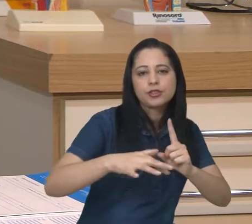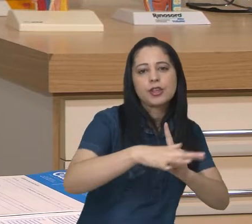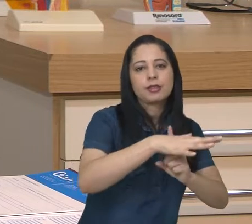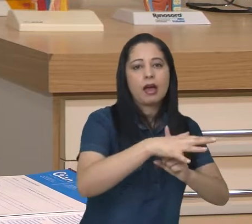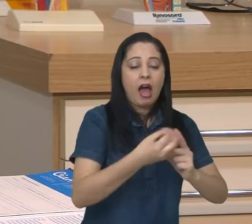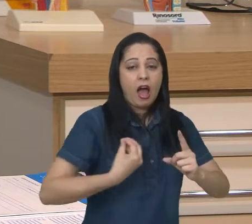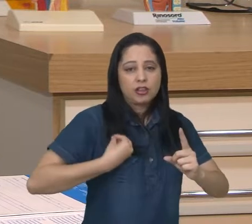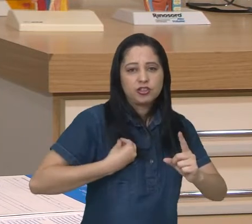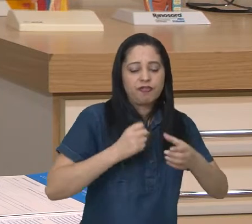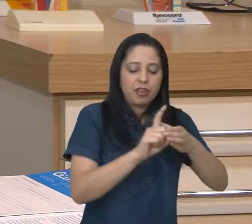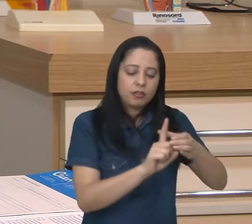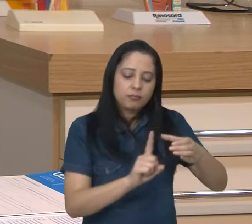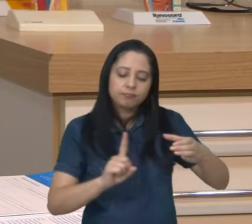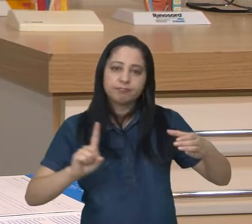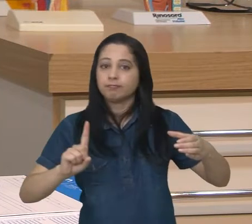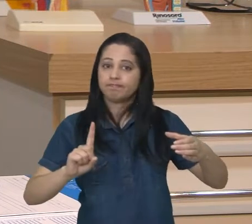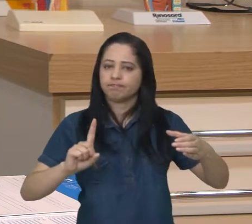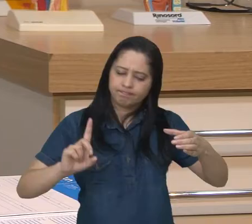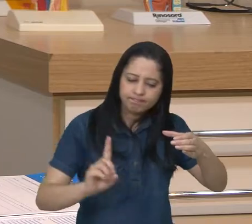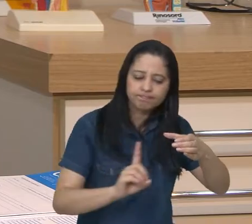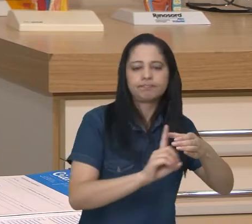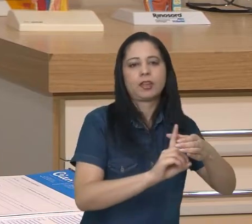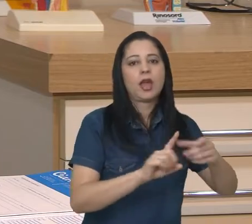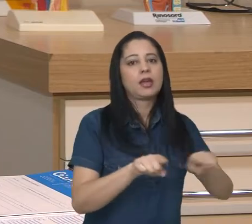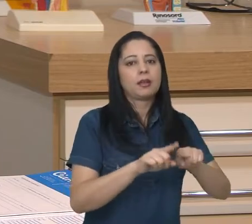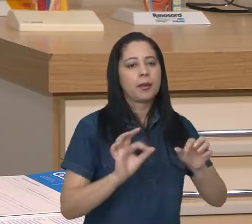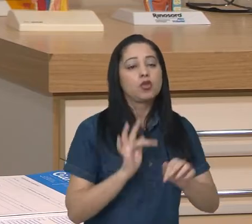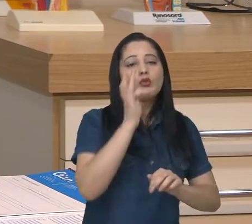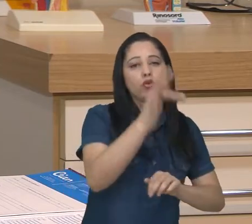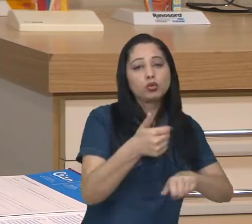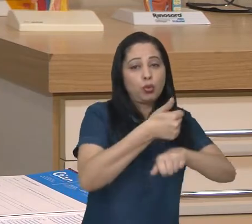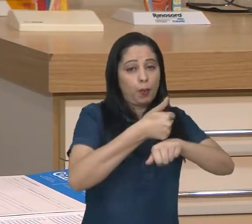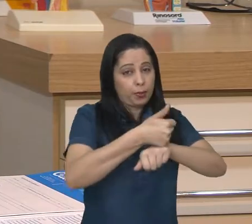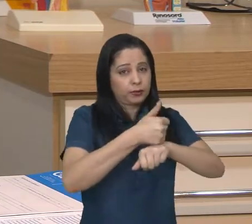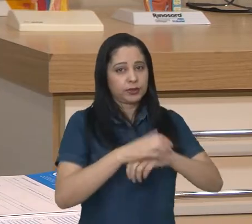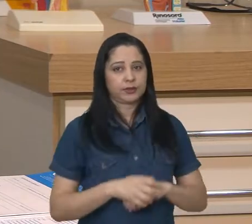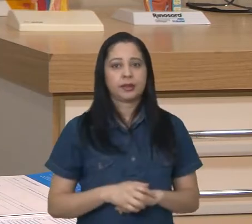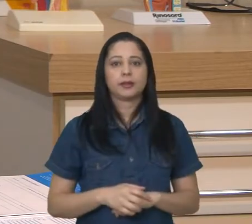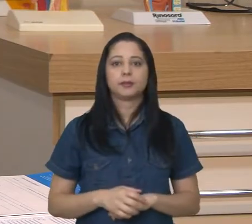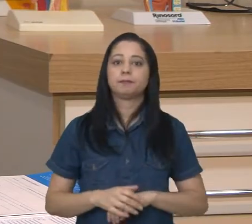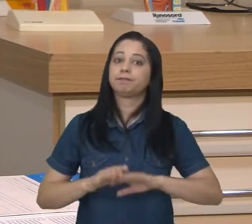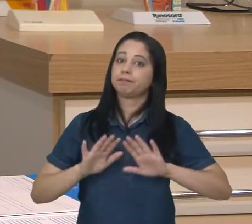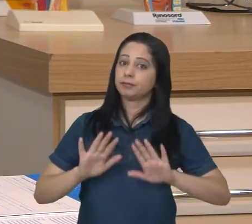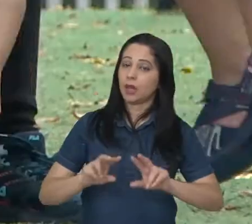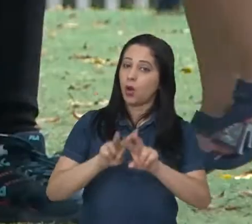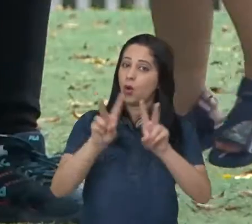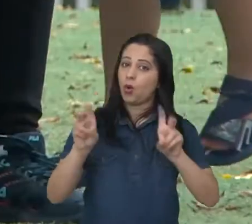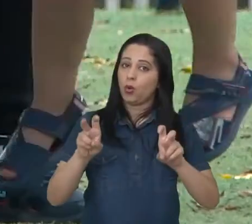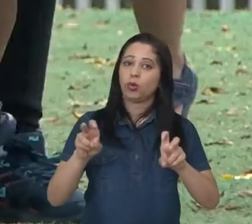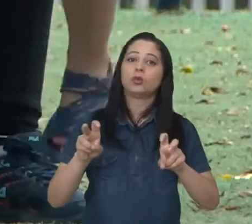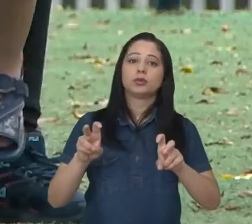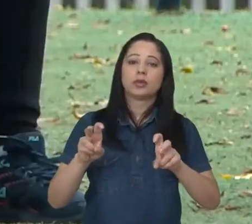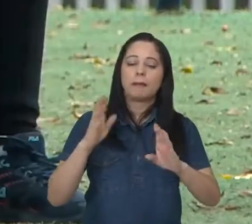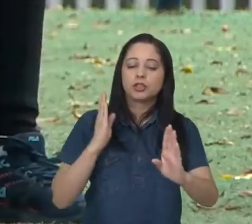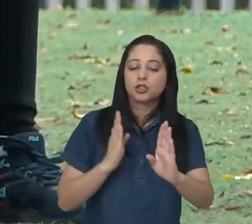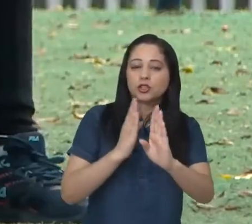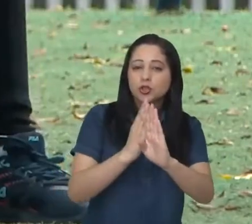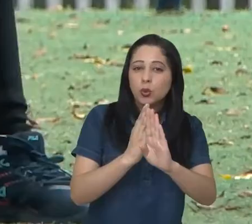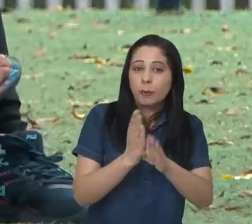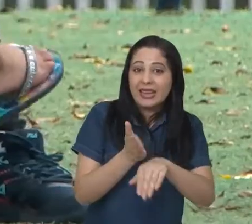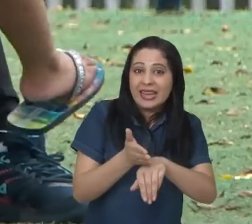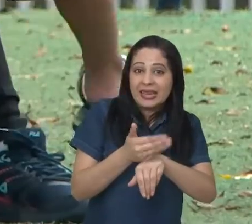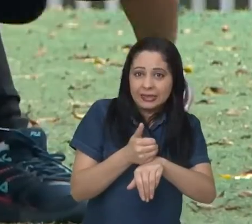parte social, emocional, na parte até futuro profissional, né? E por falar em